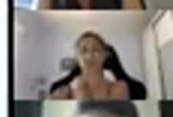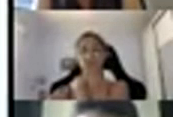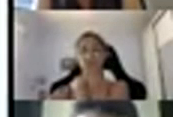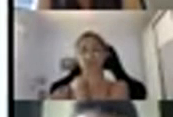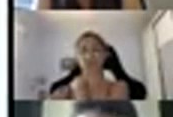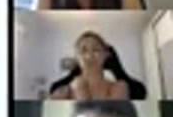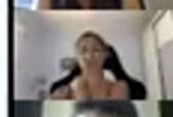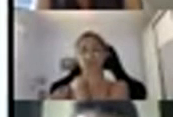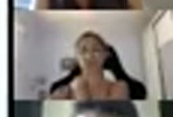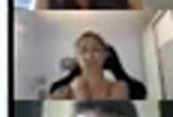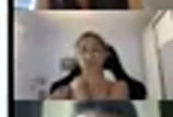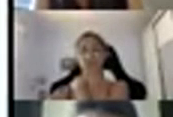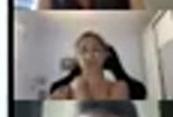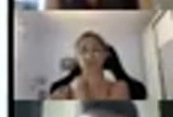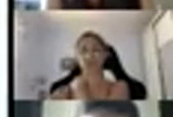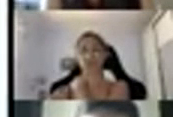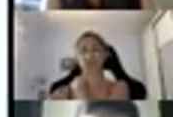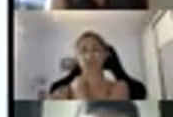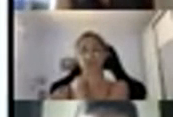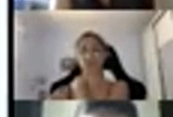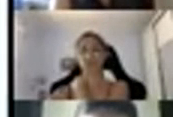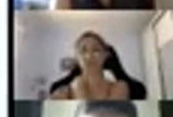esqueci de fechar aqui.